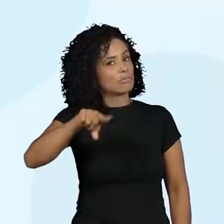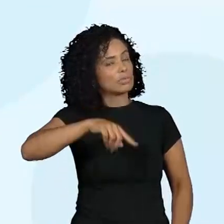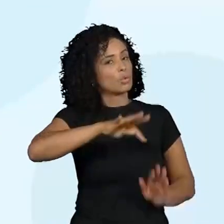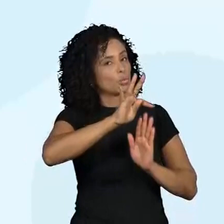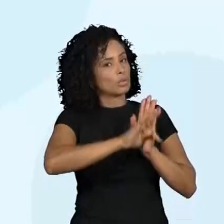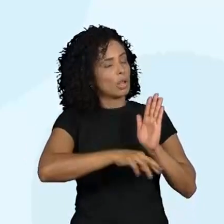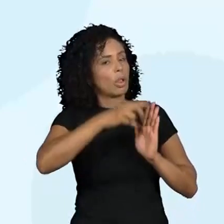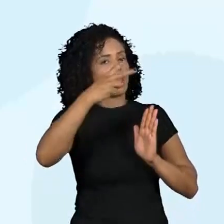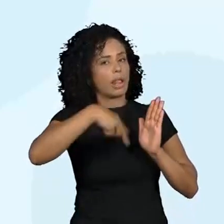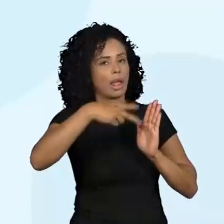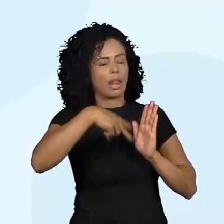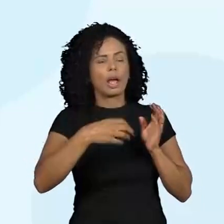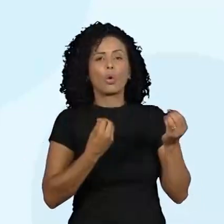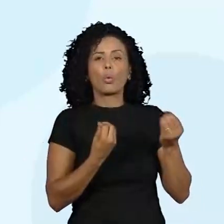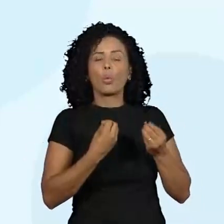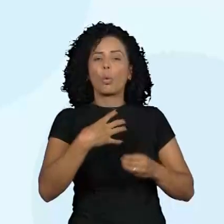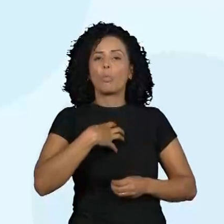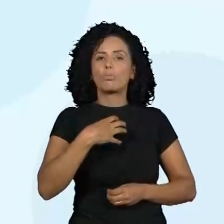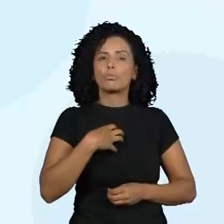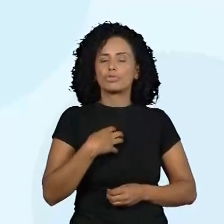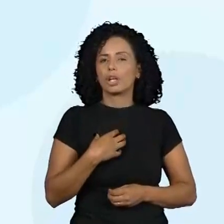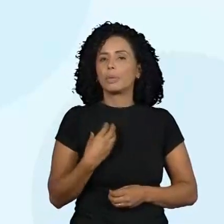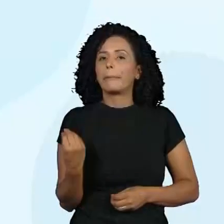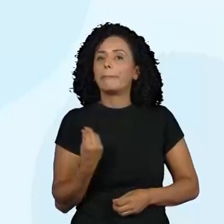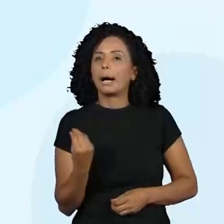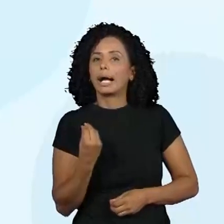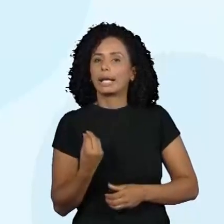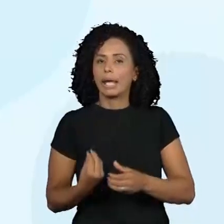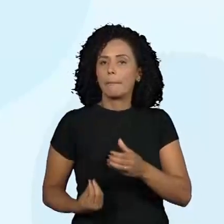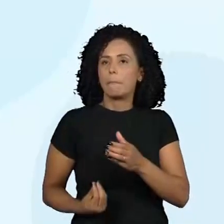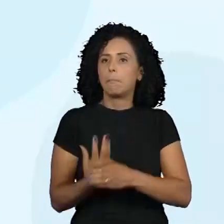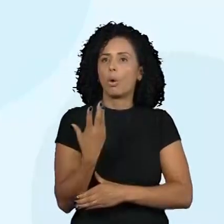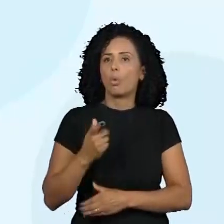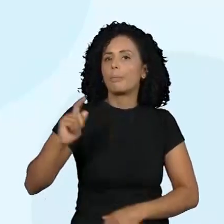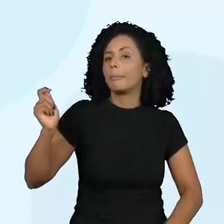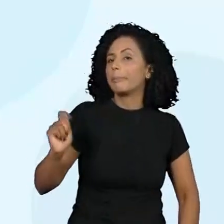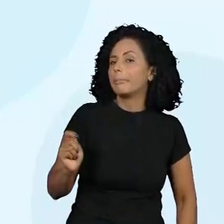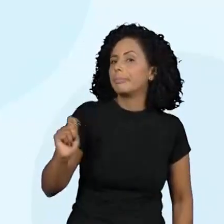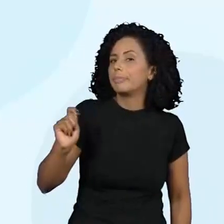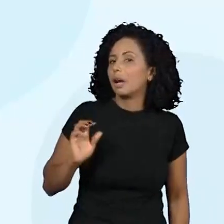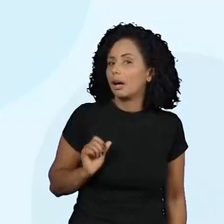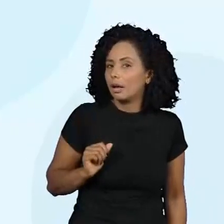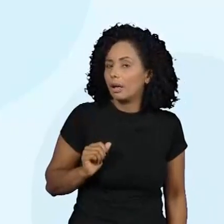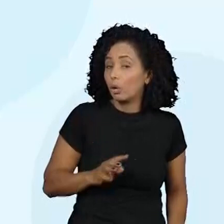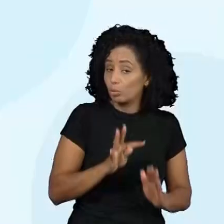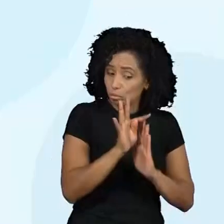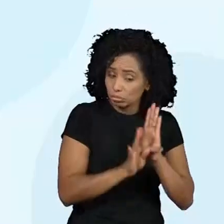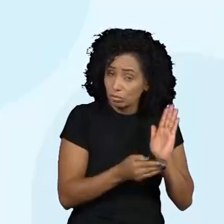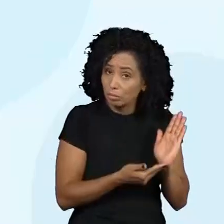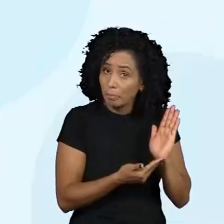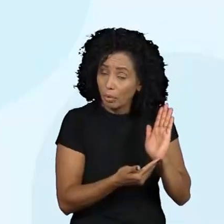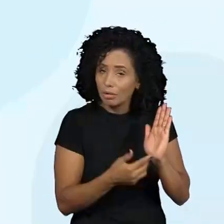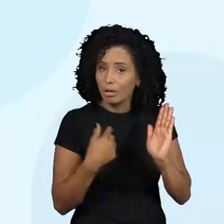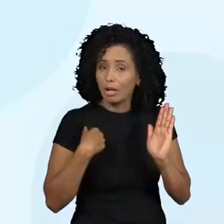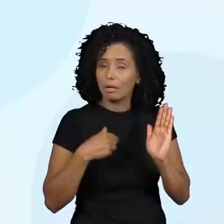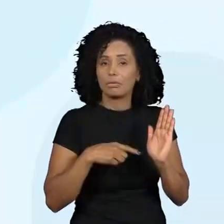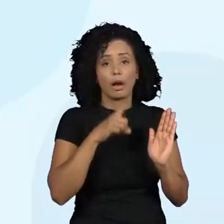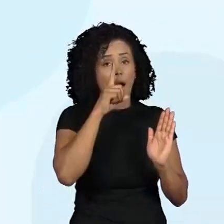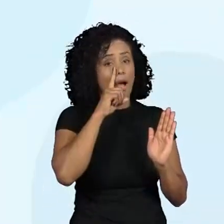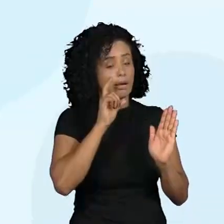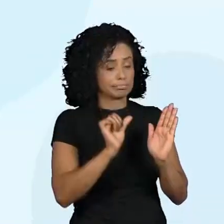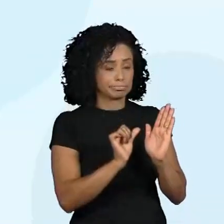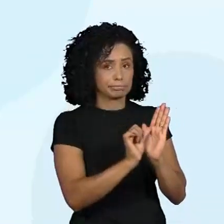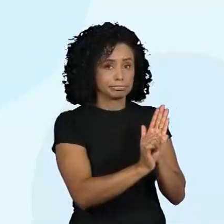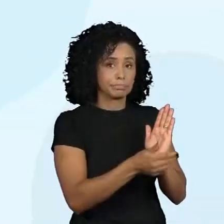texto e ver a função que a pipa foi criada. O texto já nos traz essa informação e eu vou destacar aqui, porque é